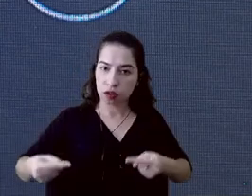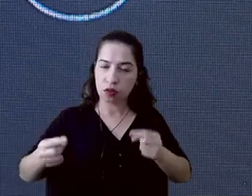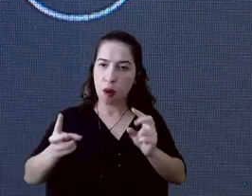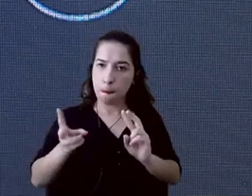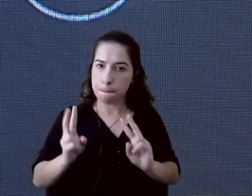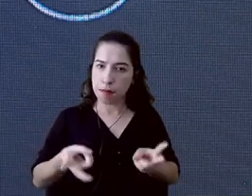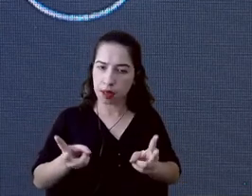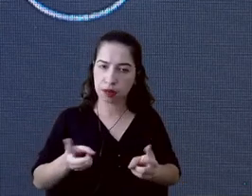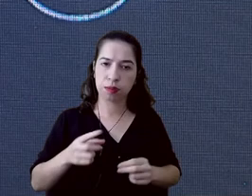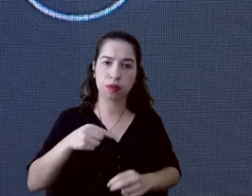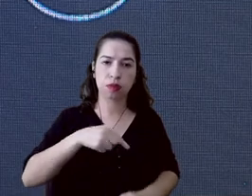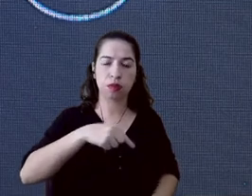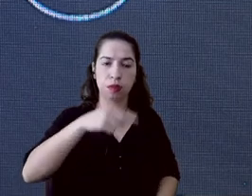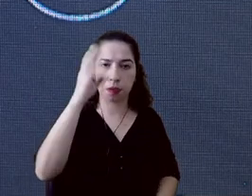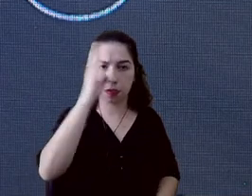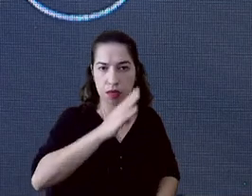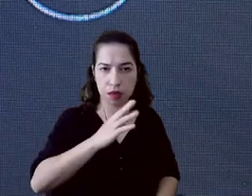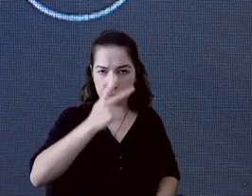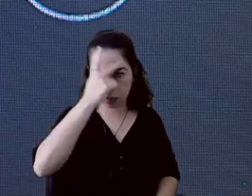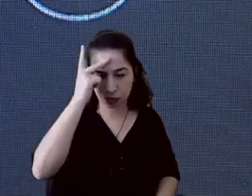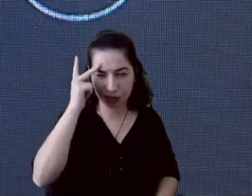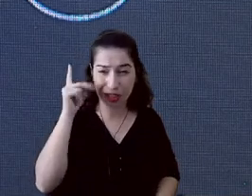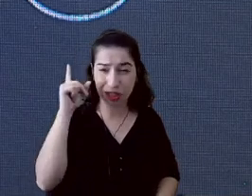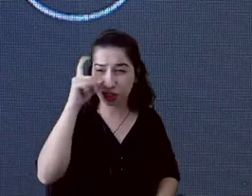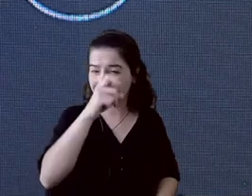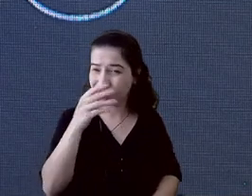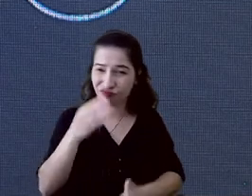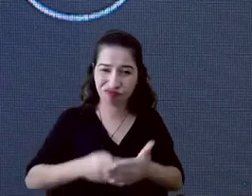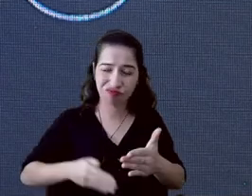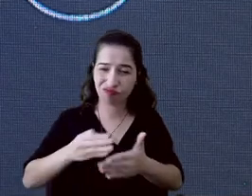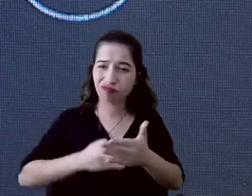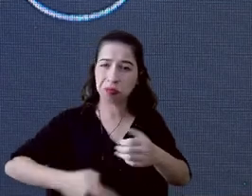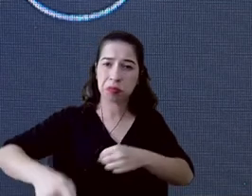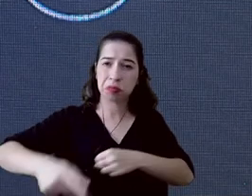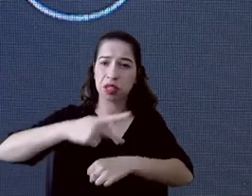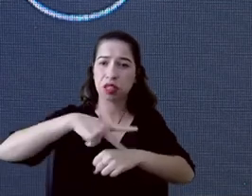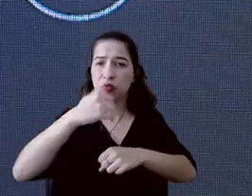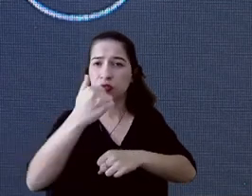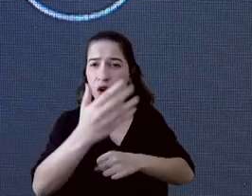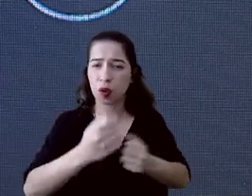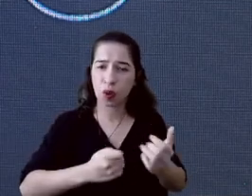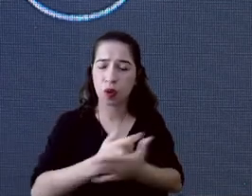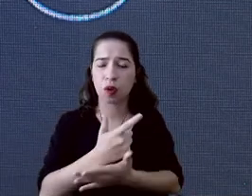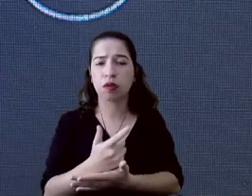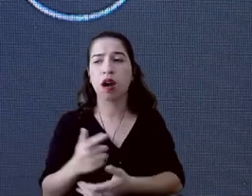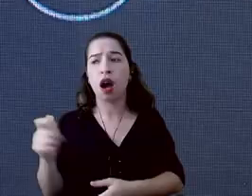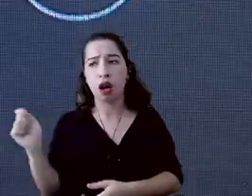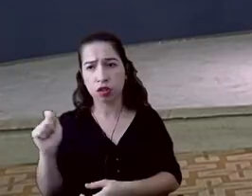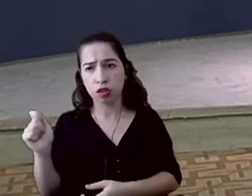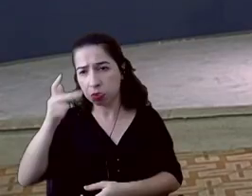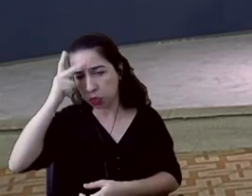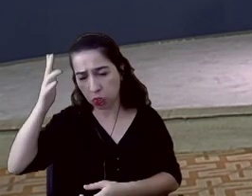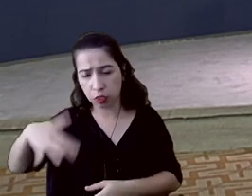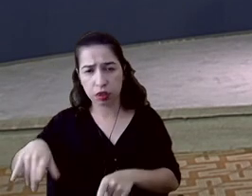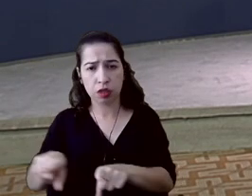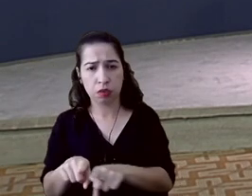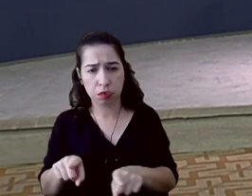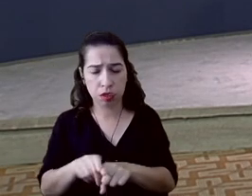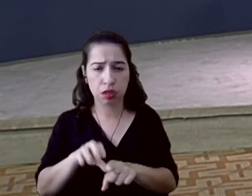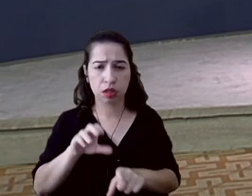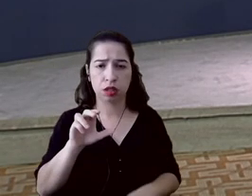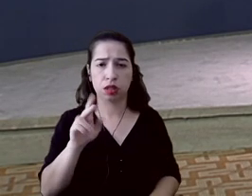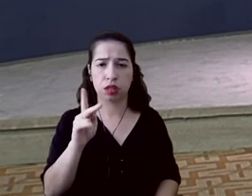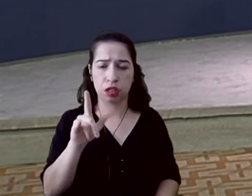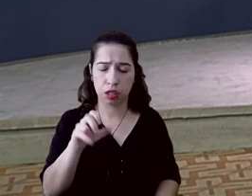brasileiros têm para comprar no exterior Claro com argentino tem Claro que o chileno tem Claro que o nigeriano tem o